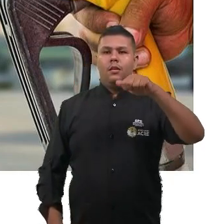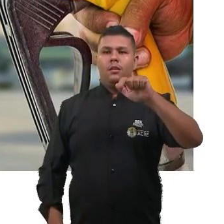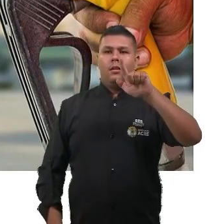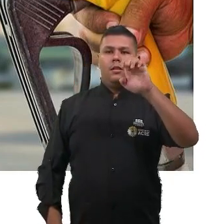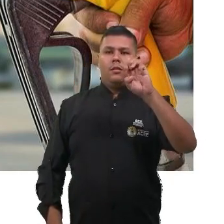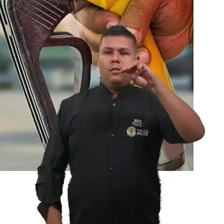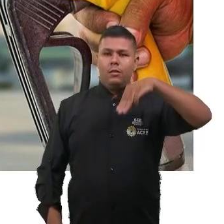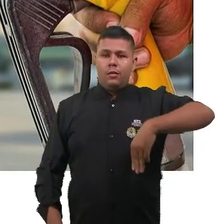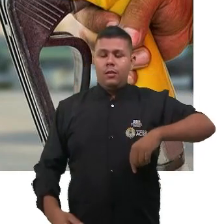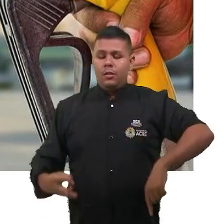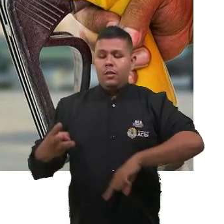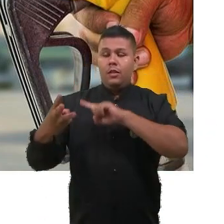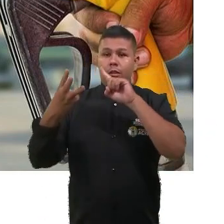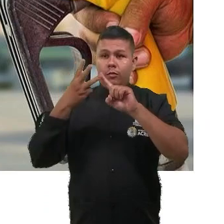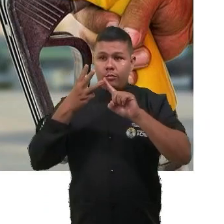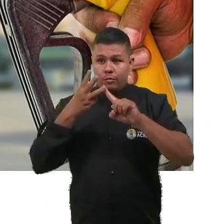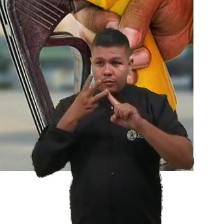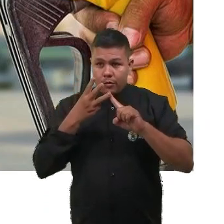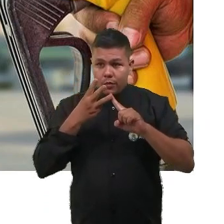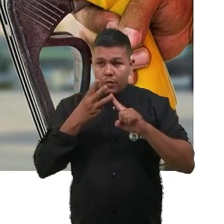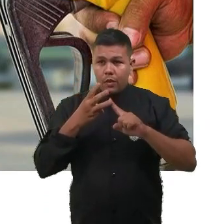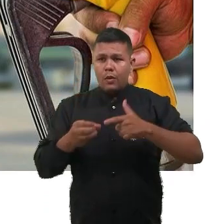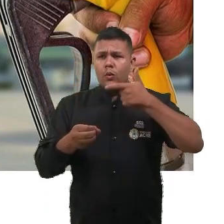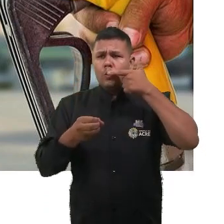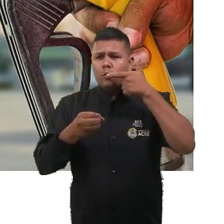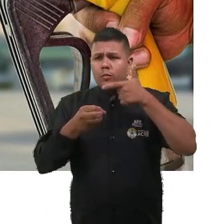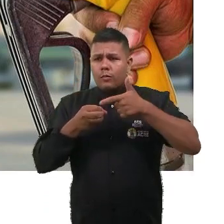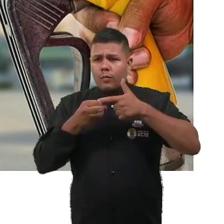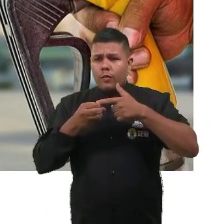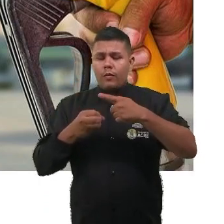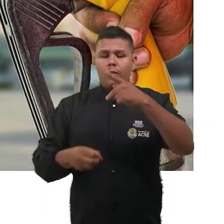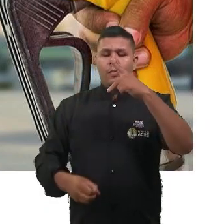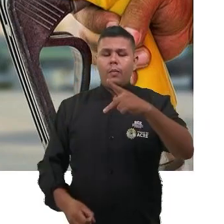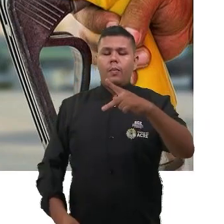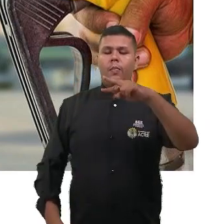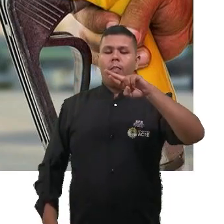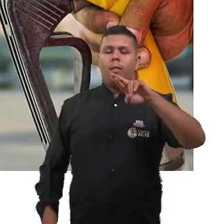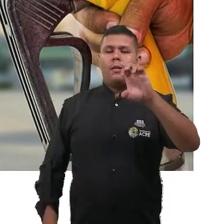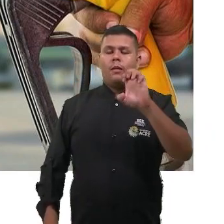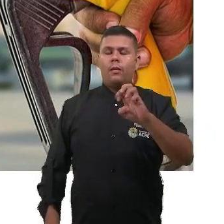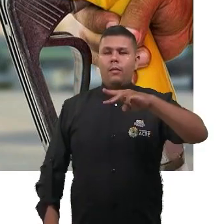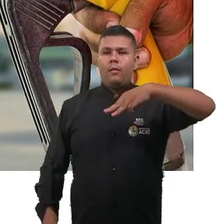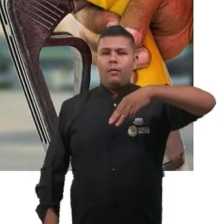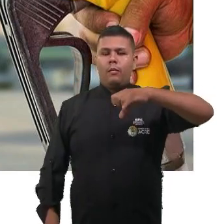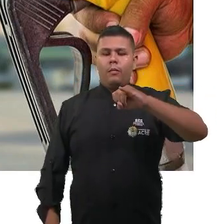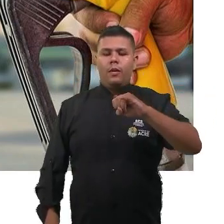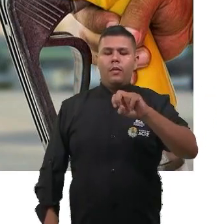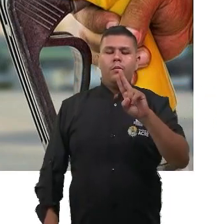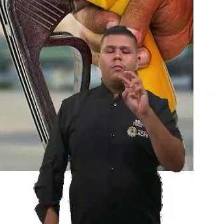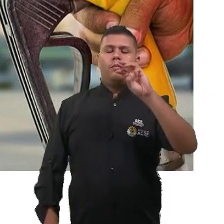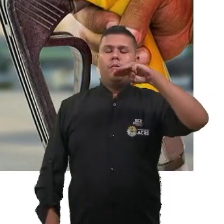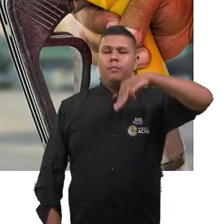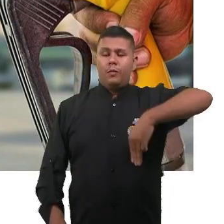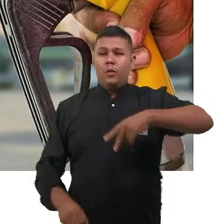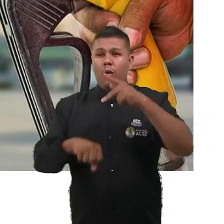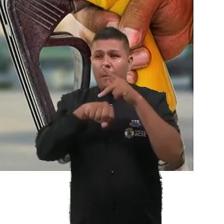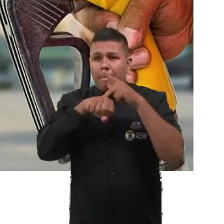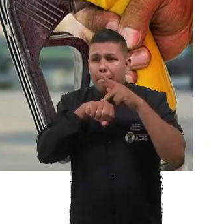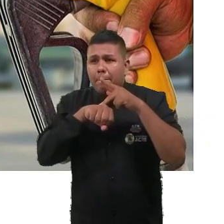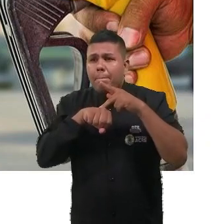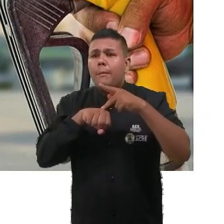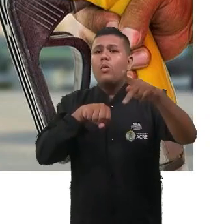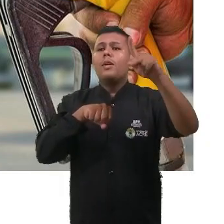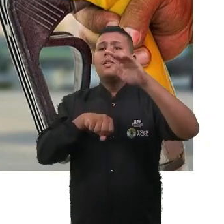a gasolina premium é uma gasolina em que eu tenho um grau de pureza mais elevado. Hoje,